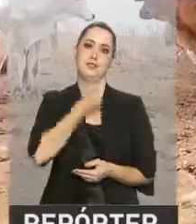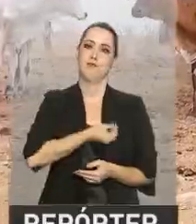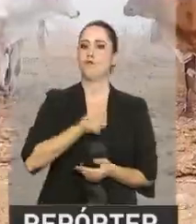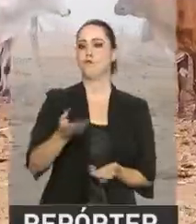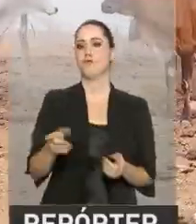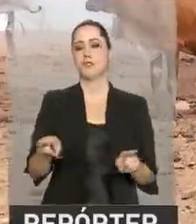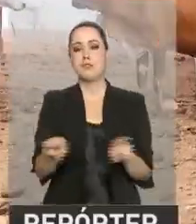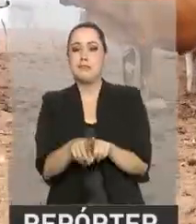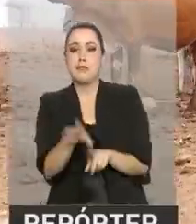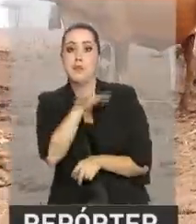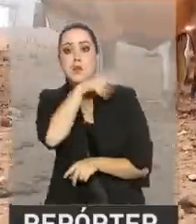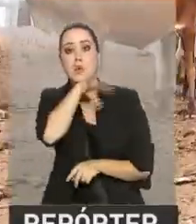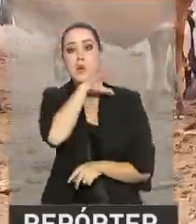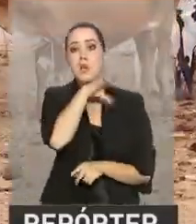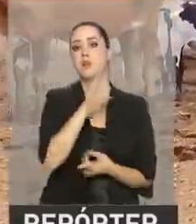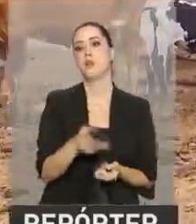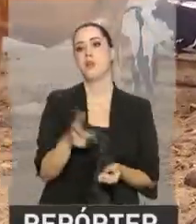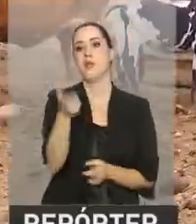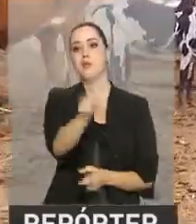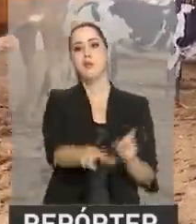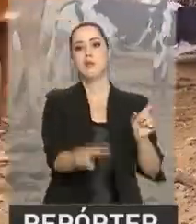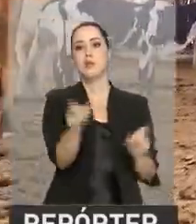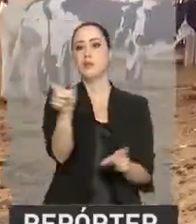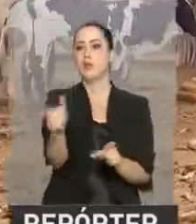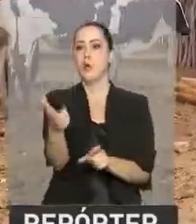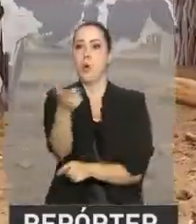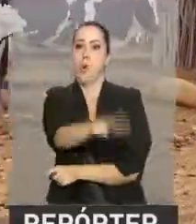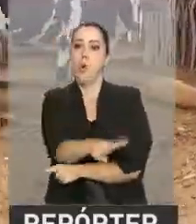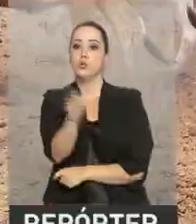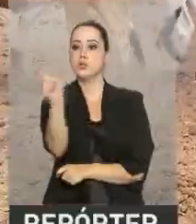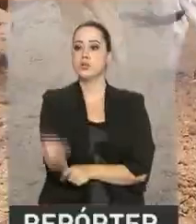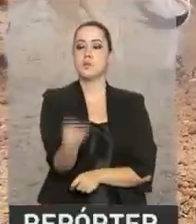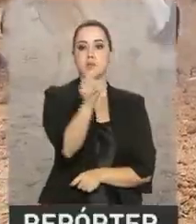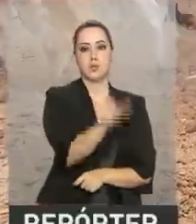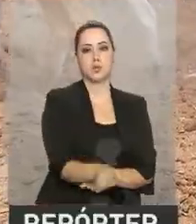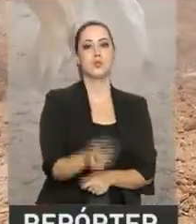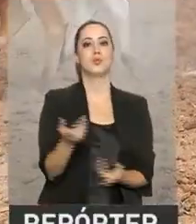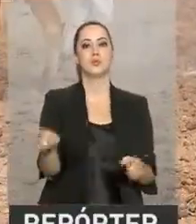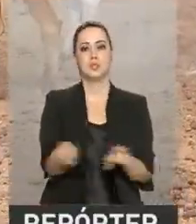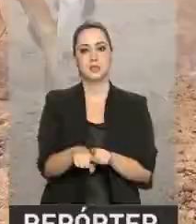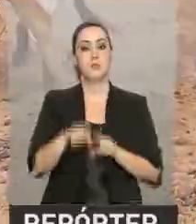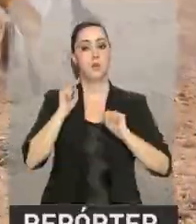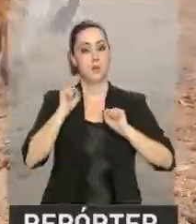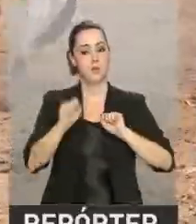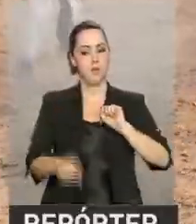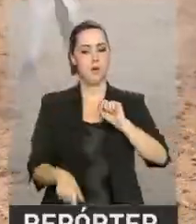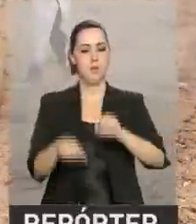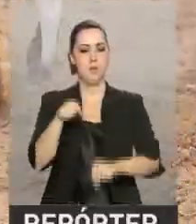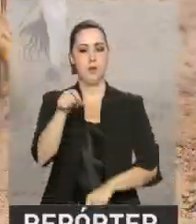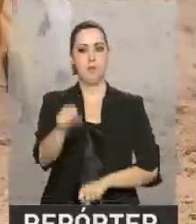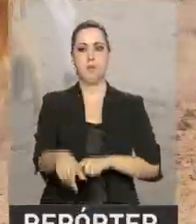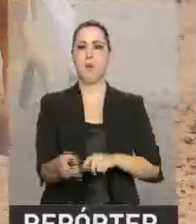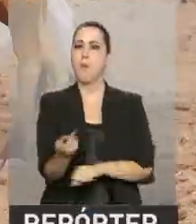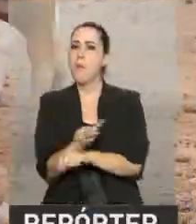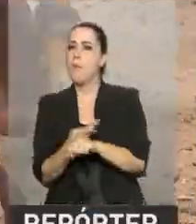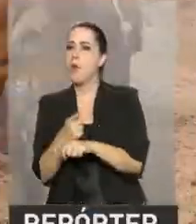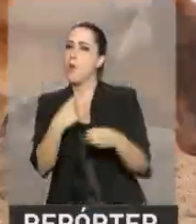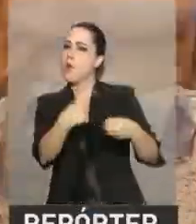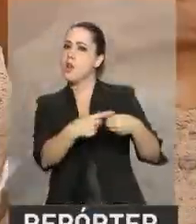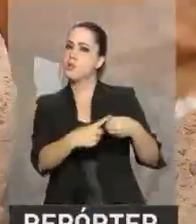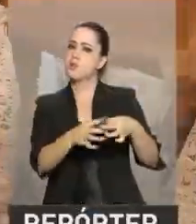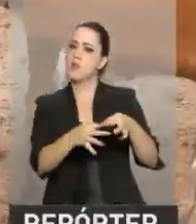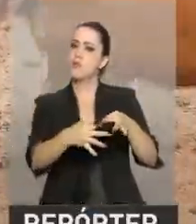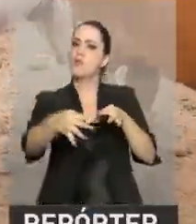animais as pessoas que chegam também e produz também coisas que há pessoas em vez de buscar nas cidades